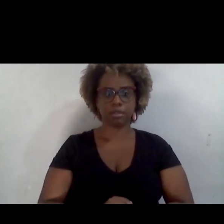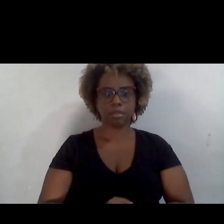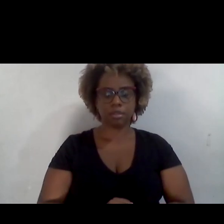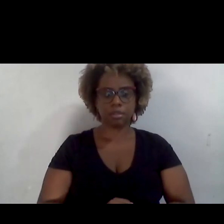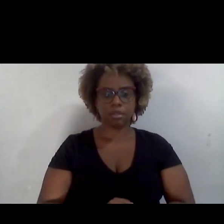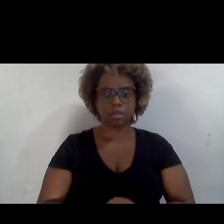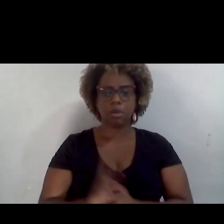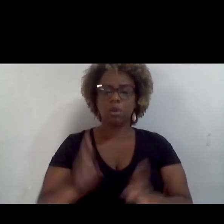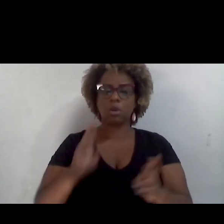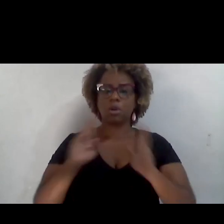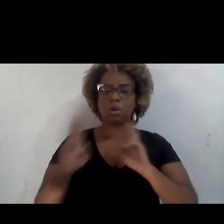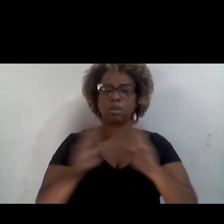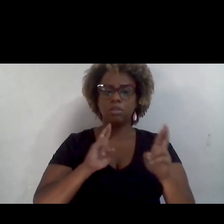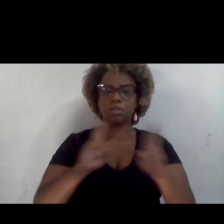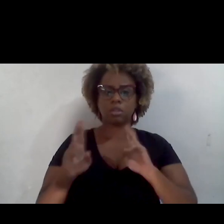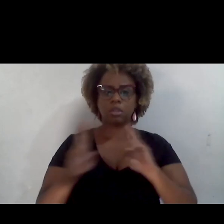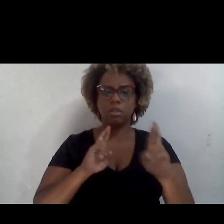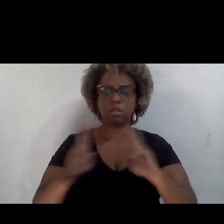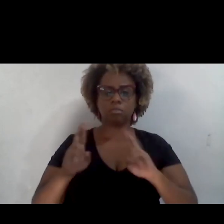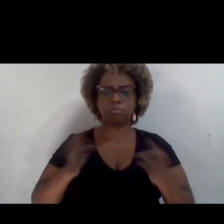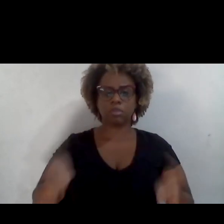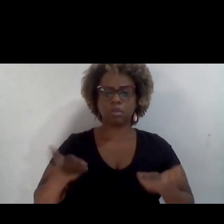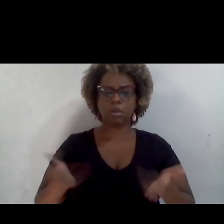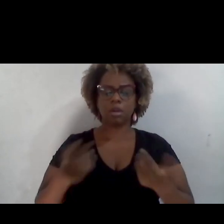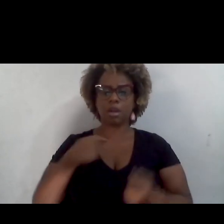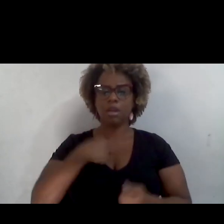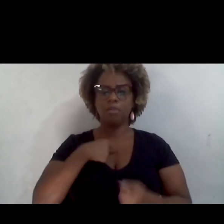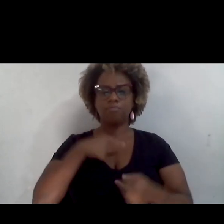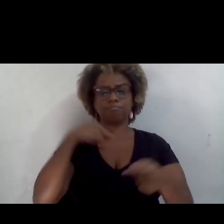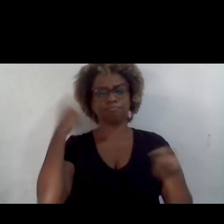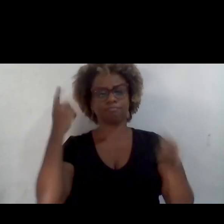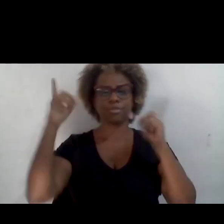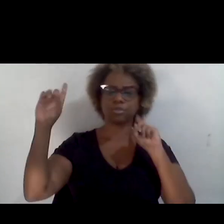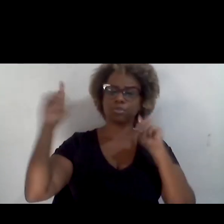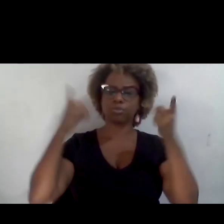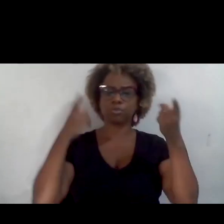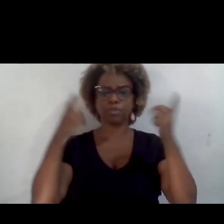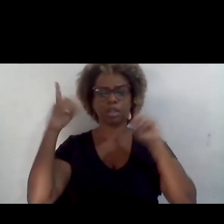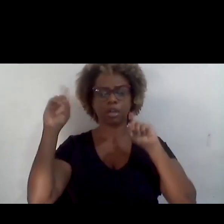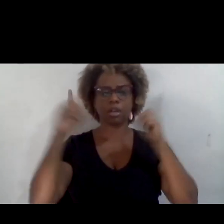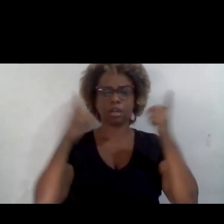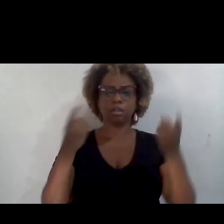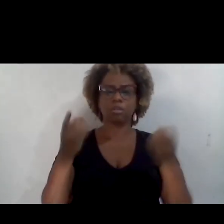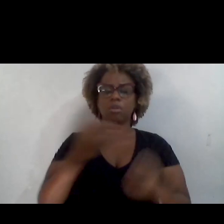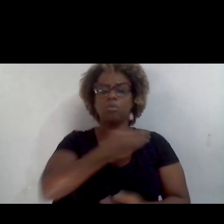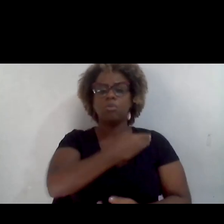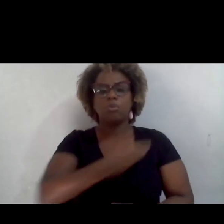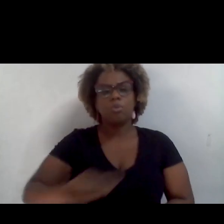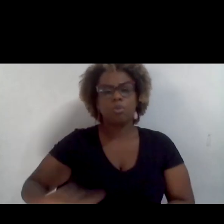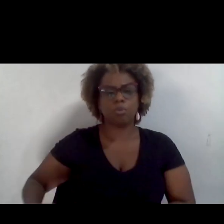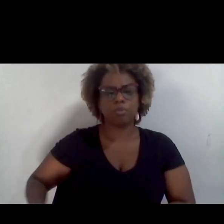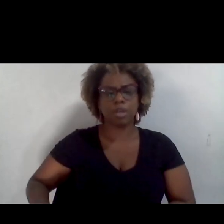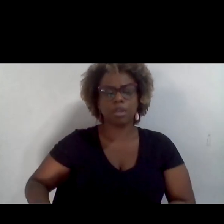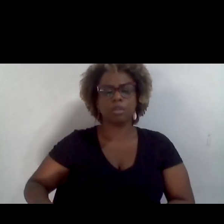ao fomento, eu fico muito em dúvida de onde entra aí o governo do Estado da Bahia em relação à Secretaria